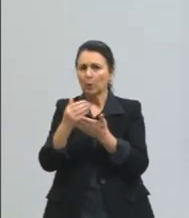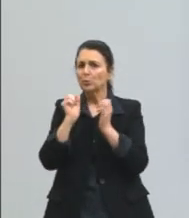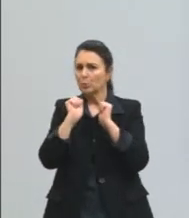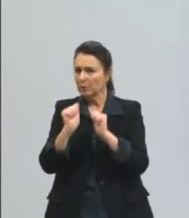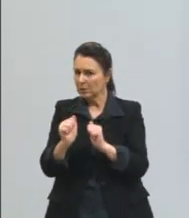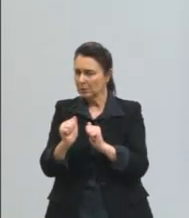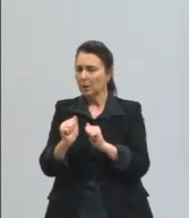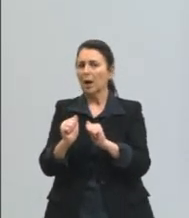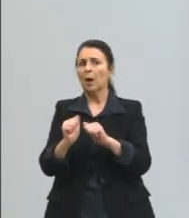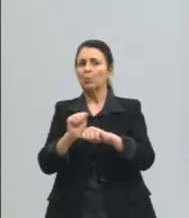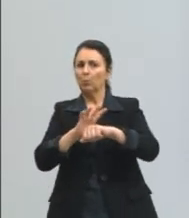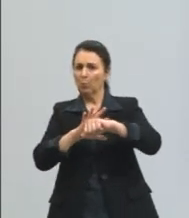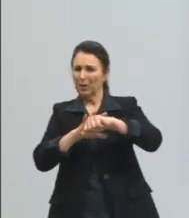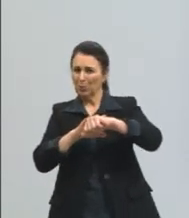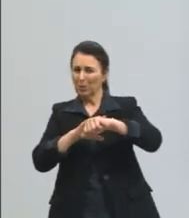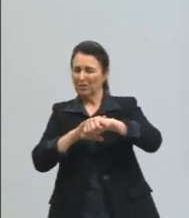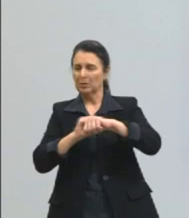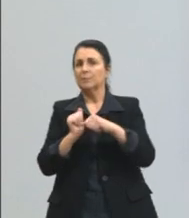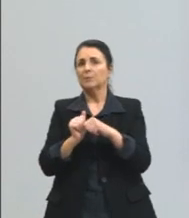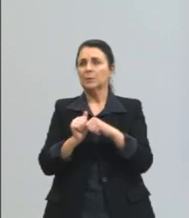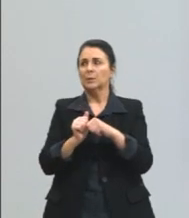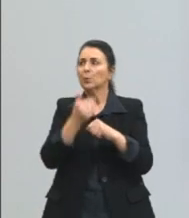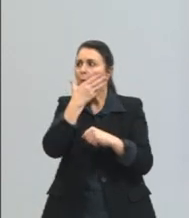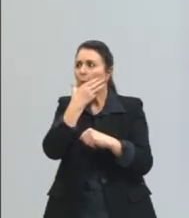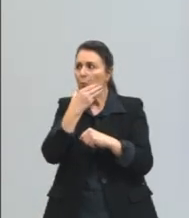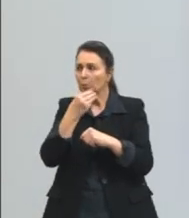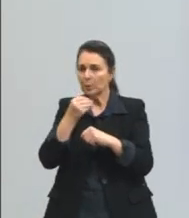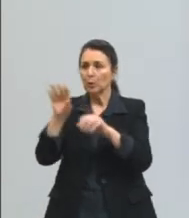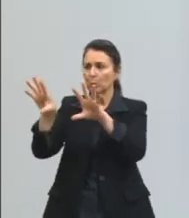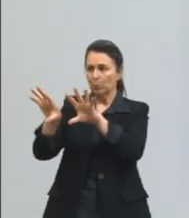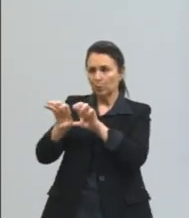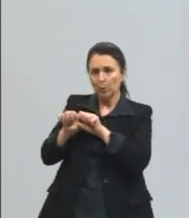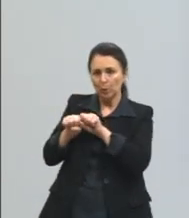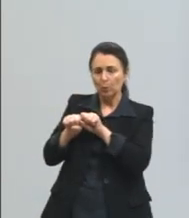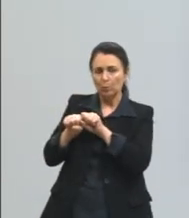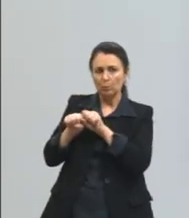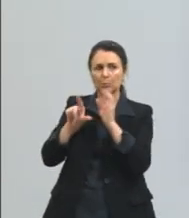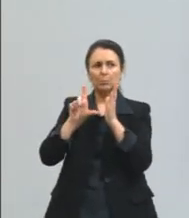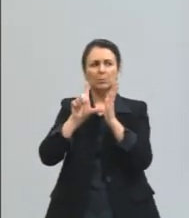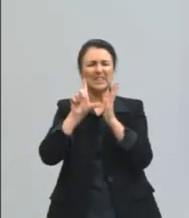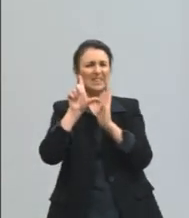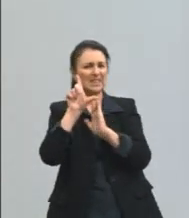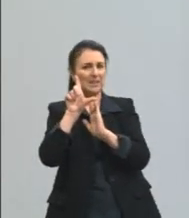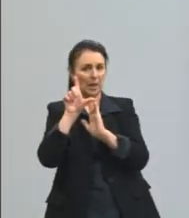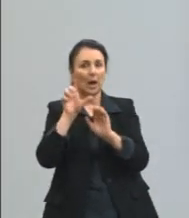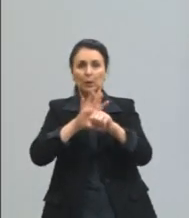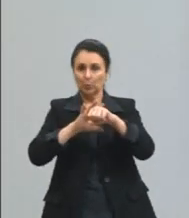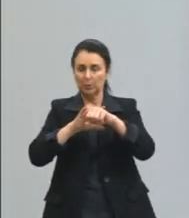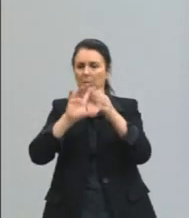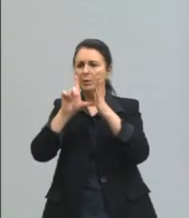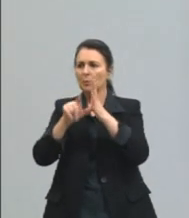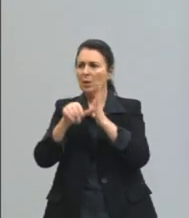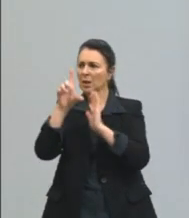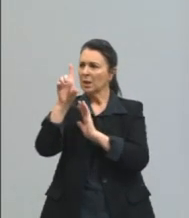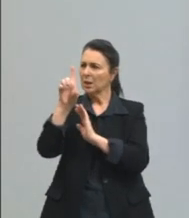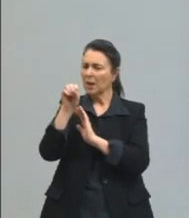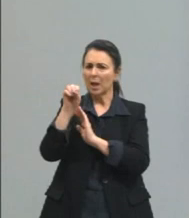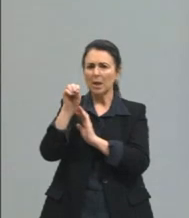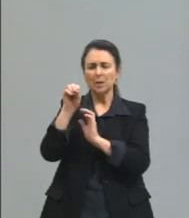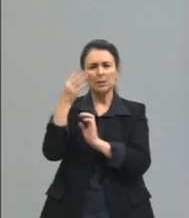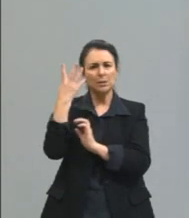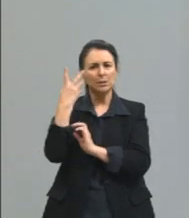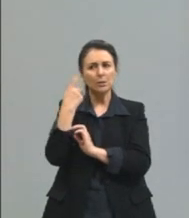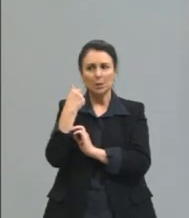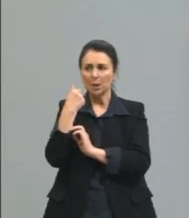humanos. O garoto contraiu uma infecção benigna e 10 dias depois estava recuperado.